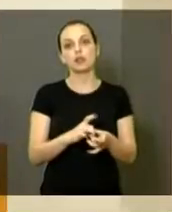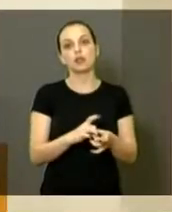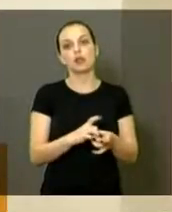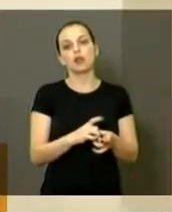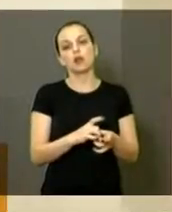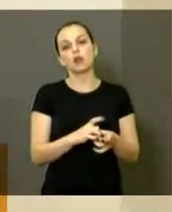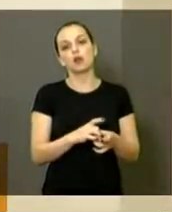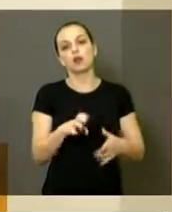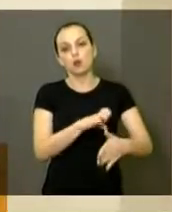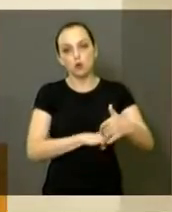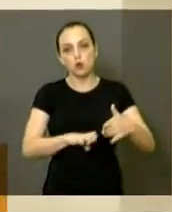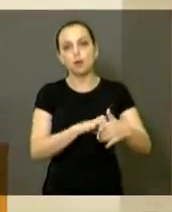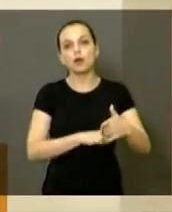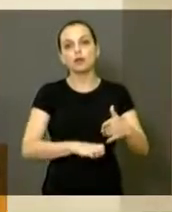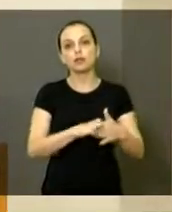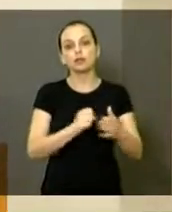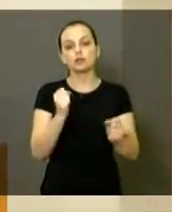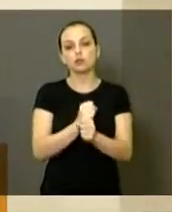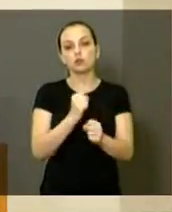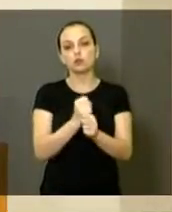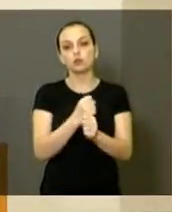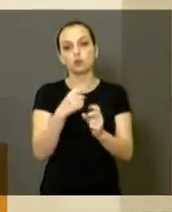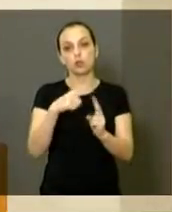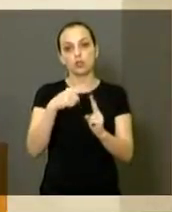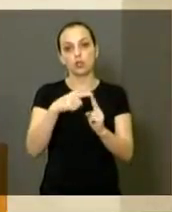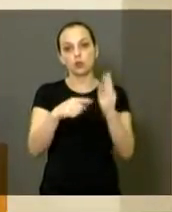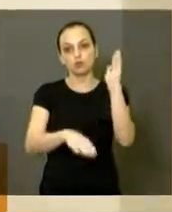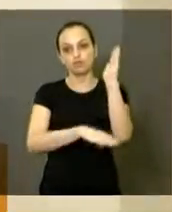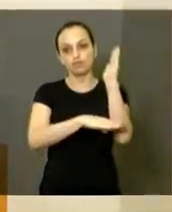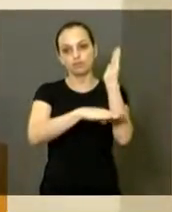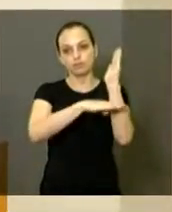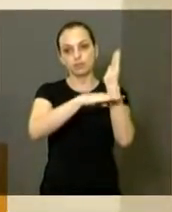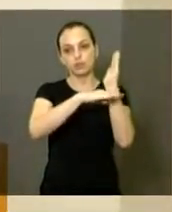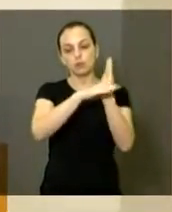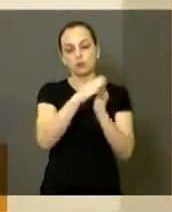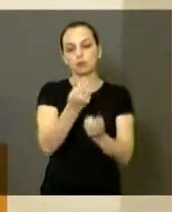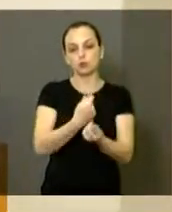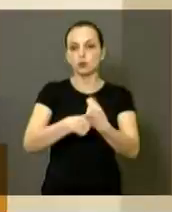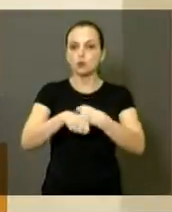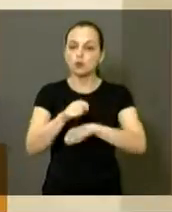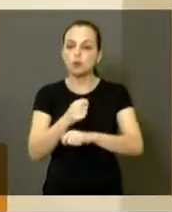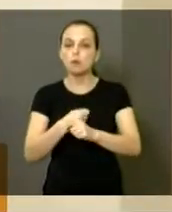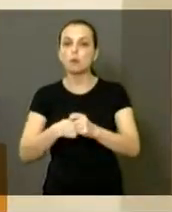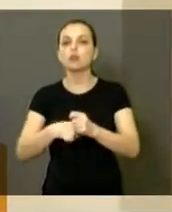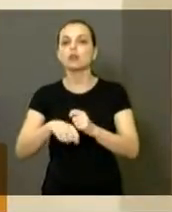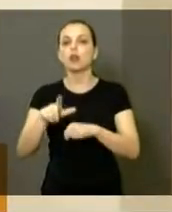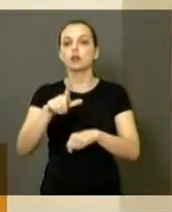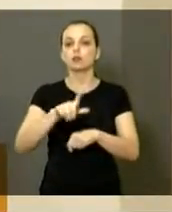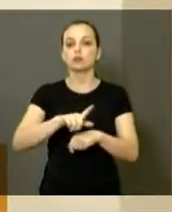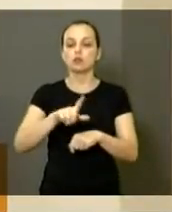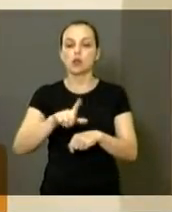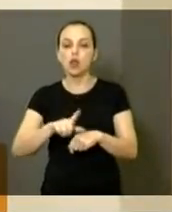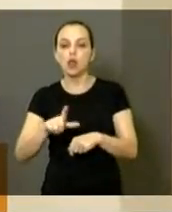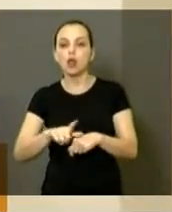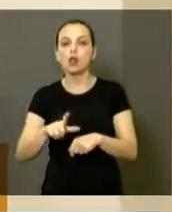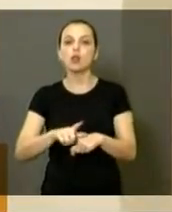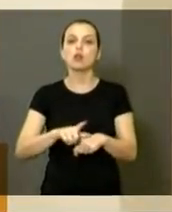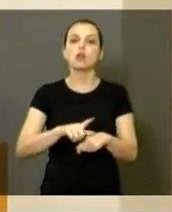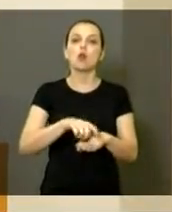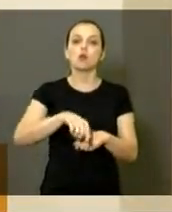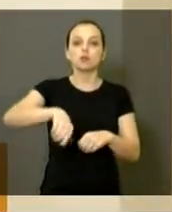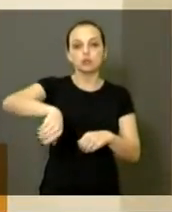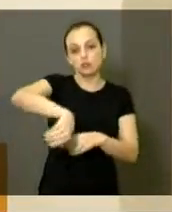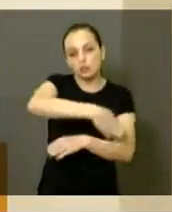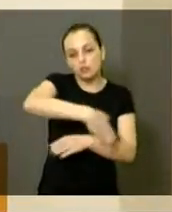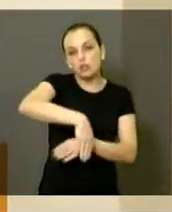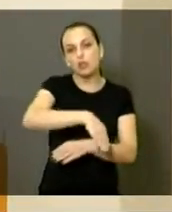comerciais na Luiz Alberto. Na atual situação hoje que vive o Brasil, o rapaz investindo em dois prédios